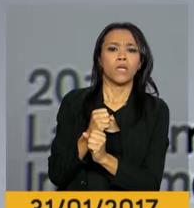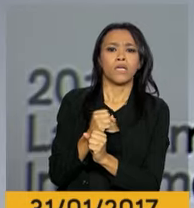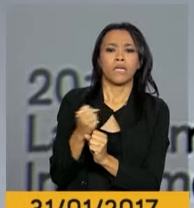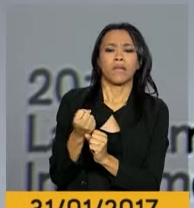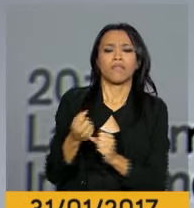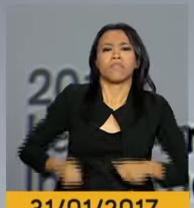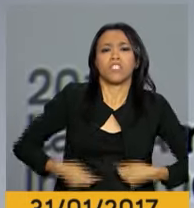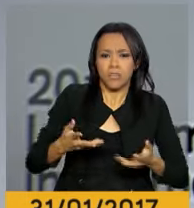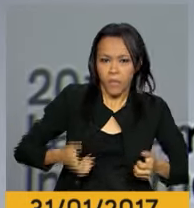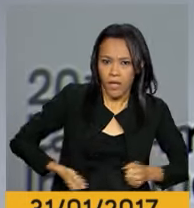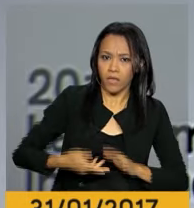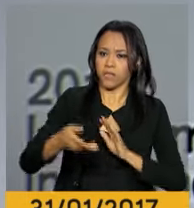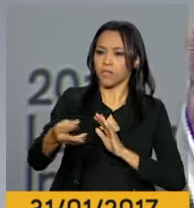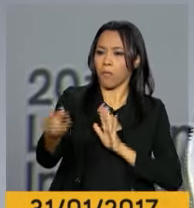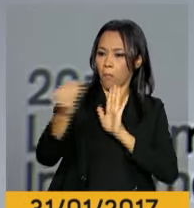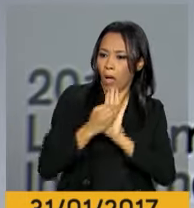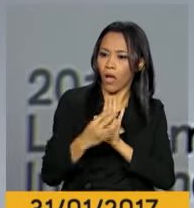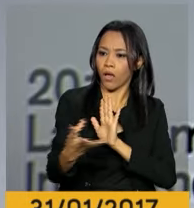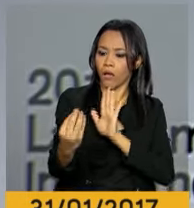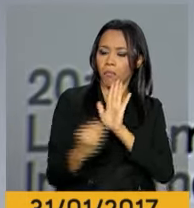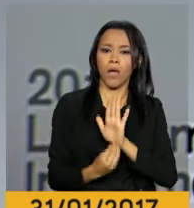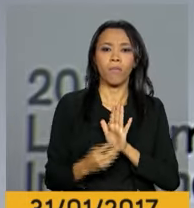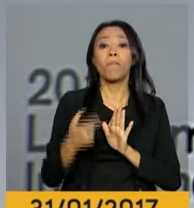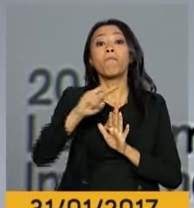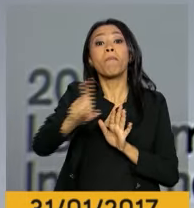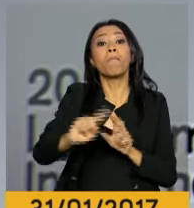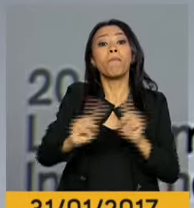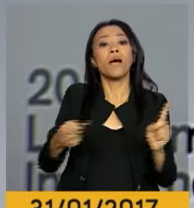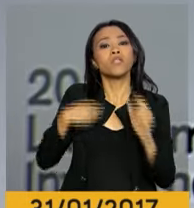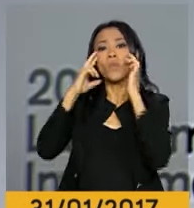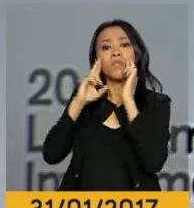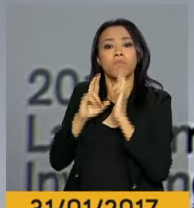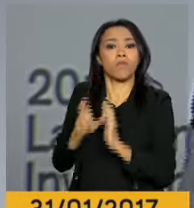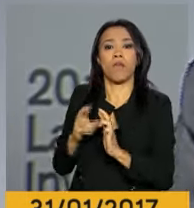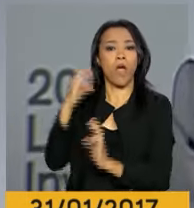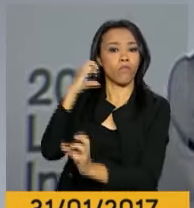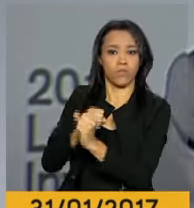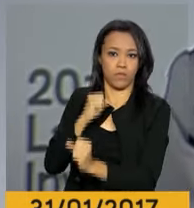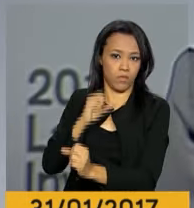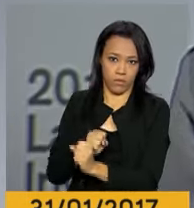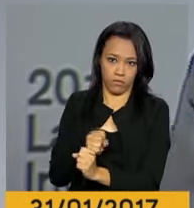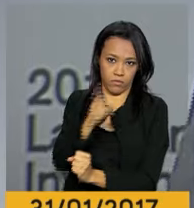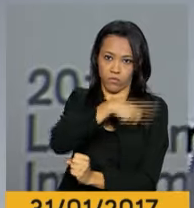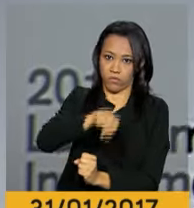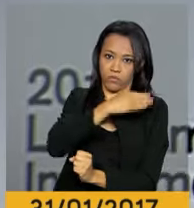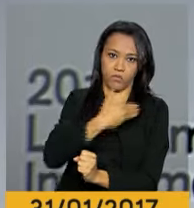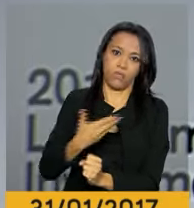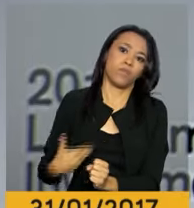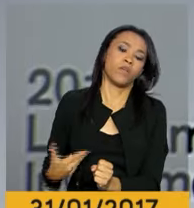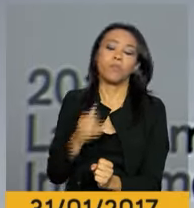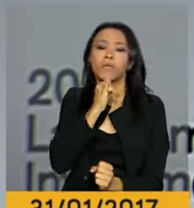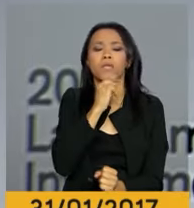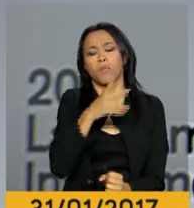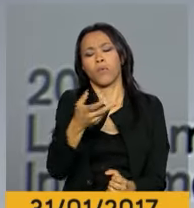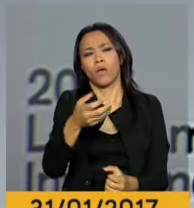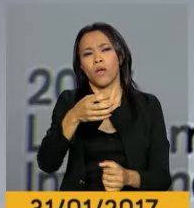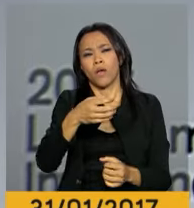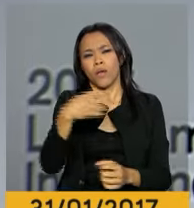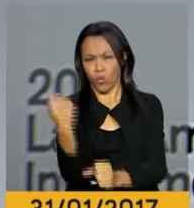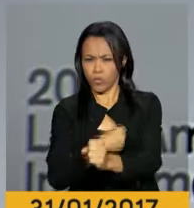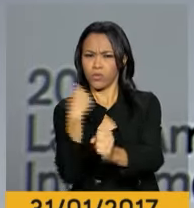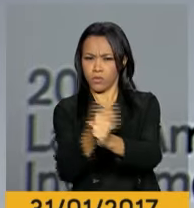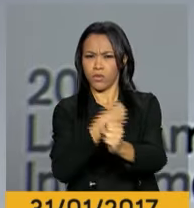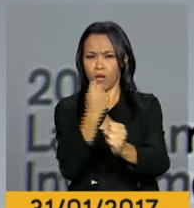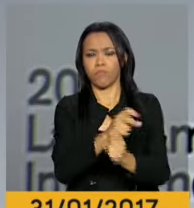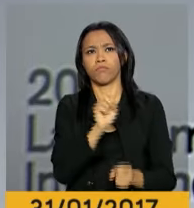obviamente afinal não eram honradas eu dou um exemplo muito claro eu estou cuidando das chamadas obras inacabadas que são obras de